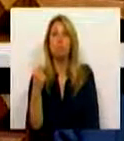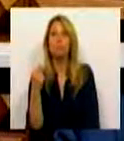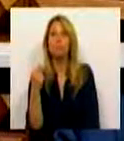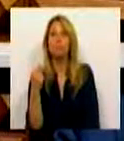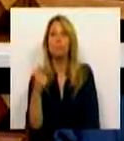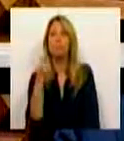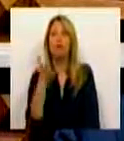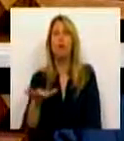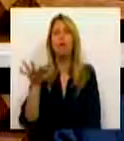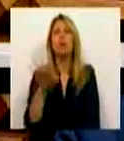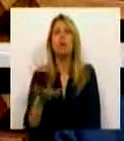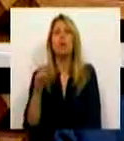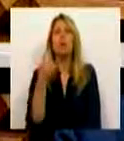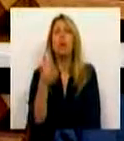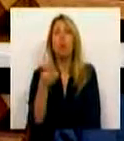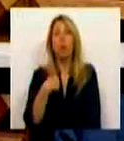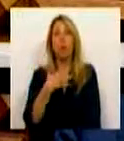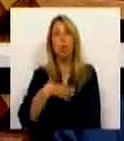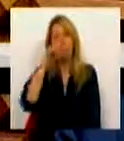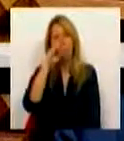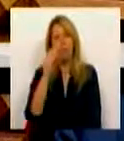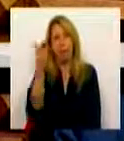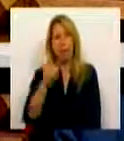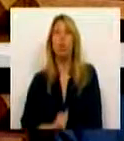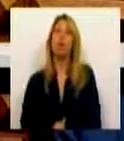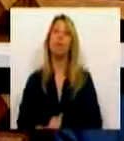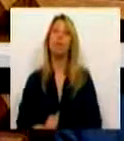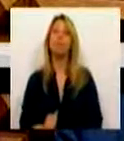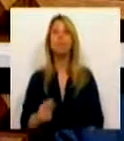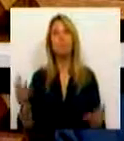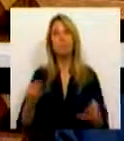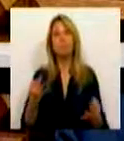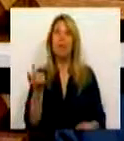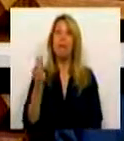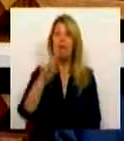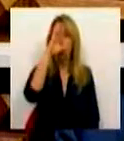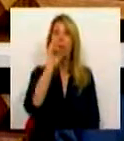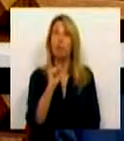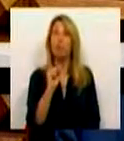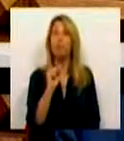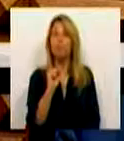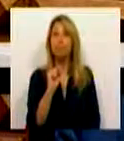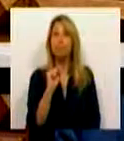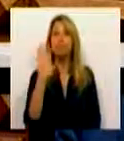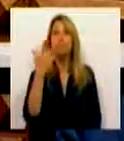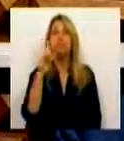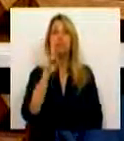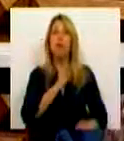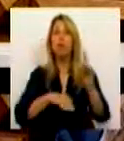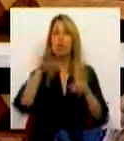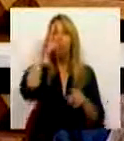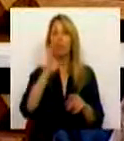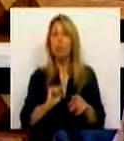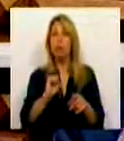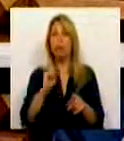um episódio que eu gostaria de recordar. É que foi o governo anterior, quando a senhora ministra da Justiça era